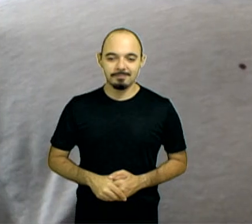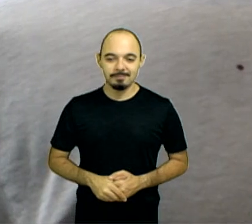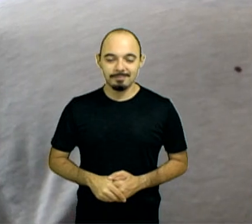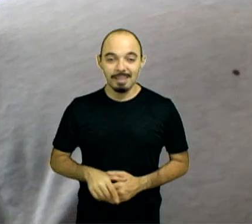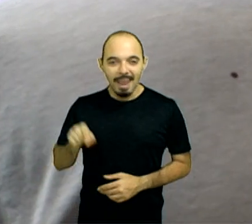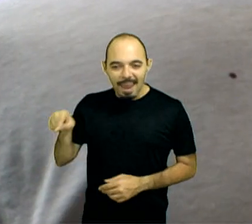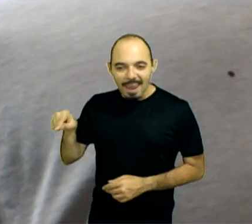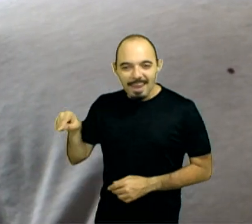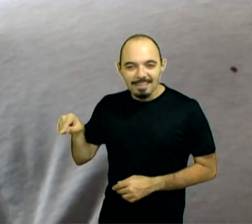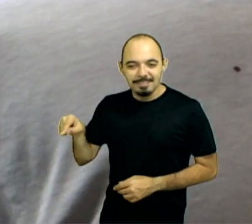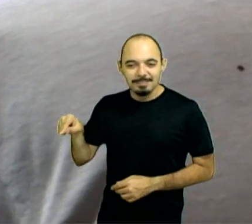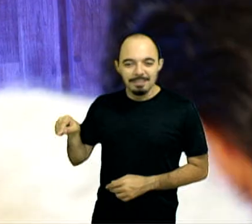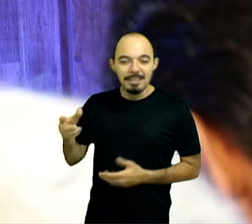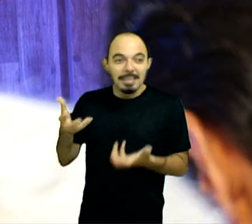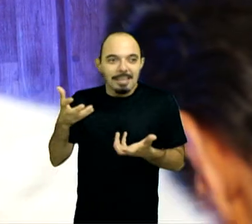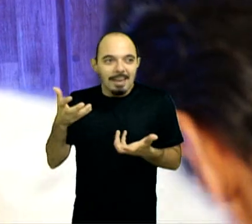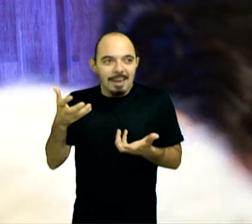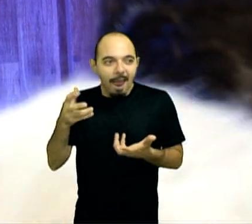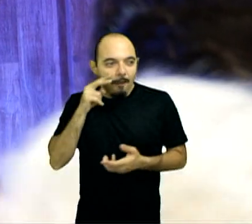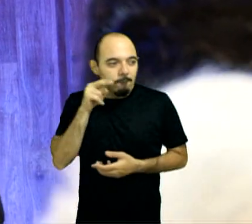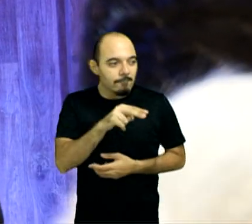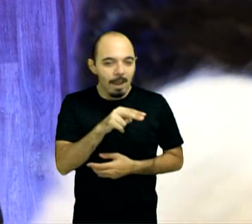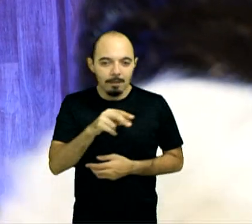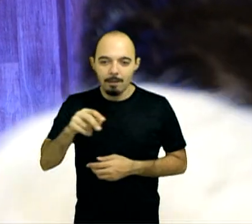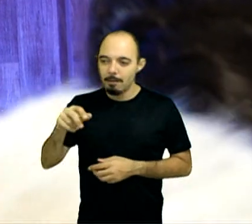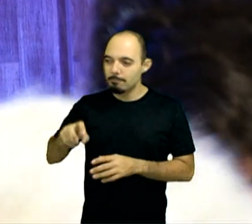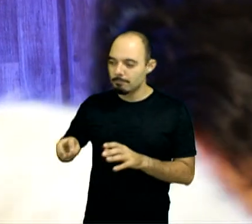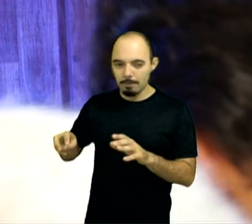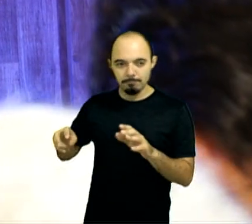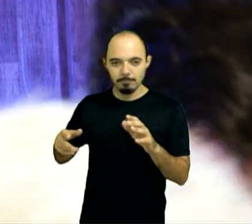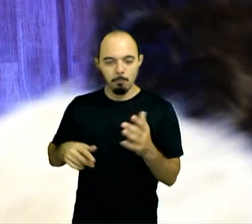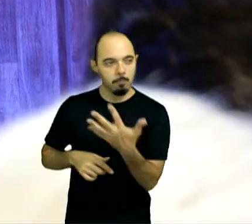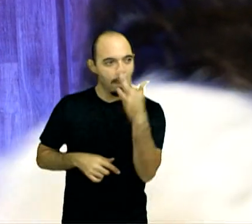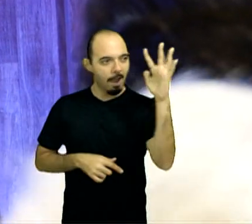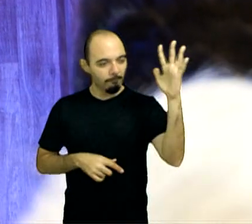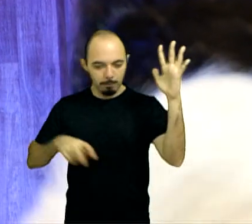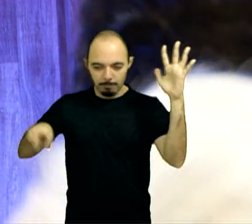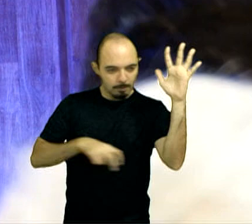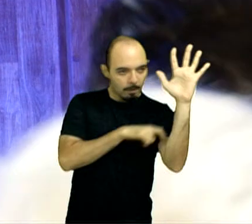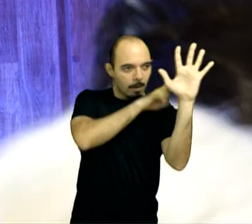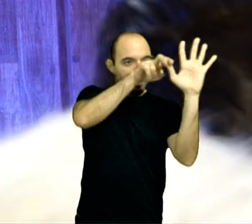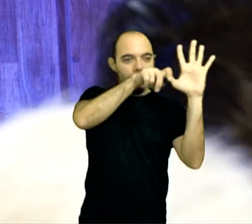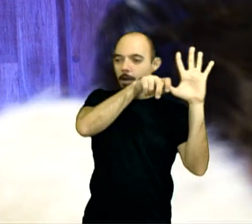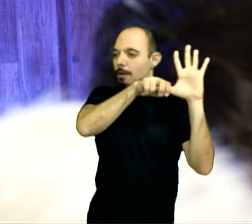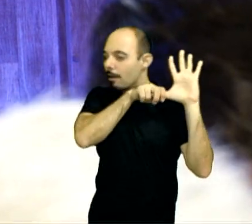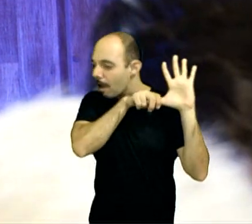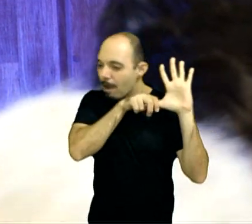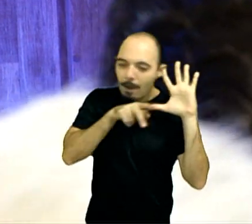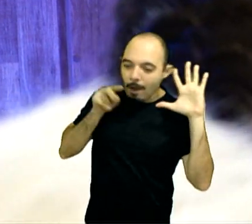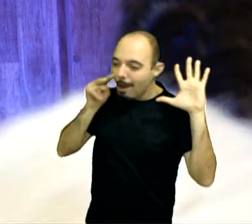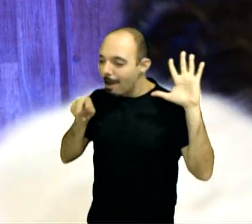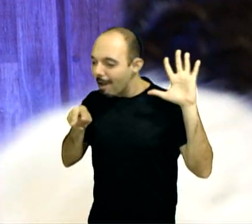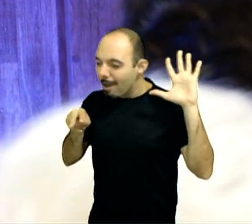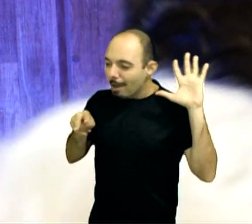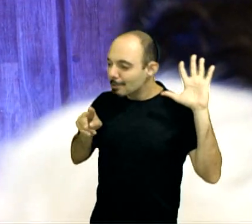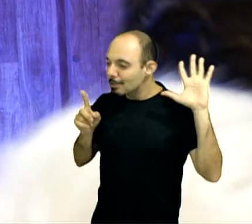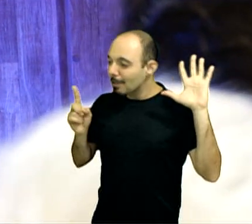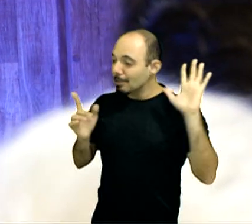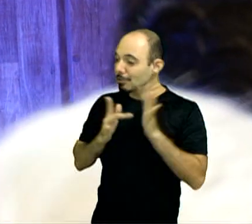queria ver Jesus, não conhecia Jesus. Mas quando Jesus disse, Zaqueu, desce